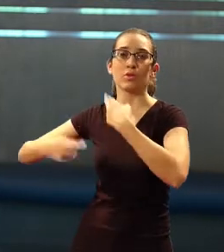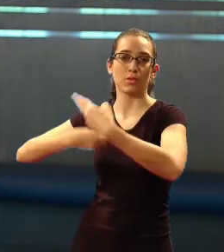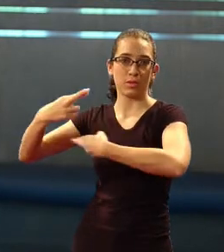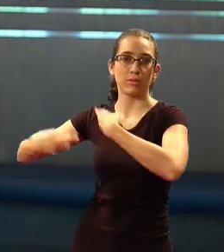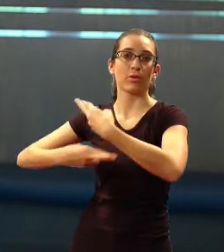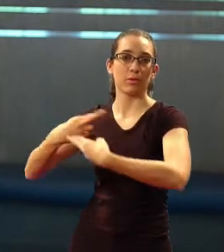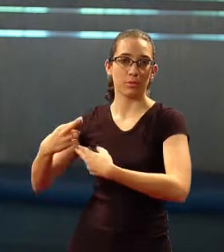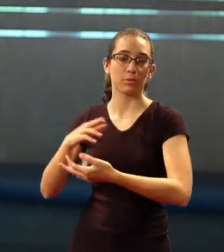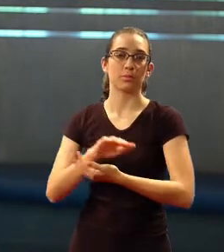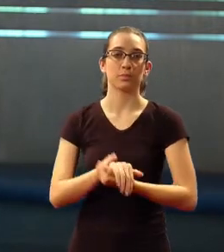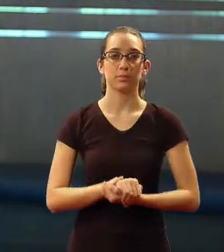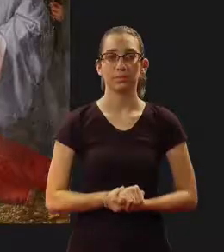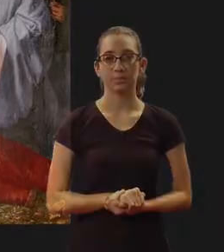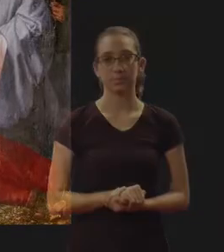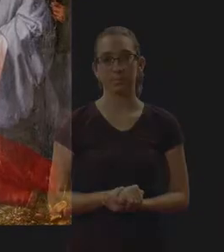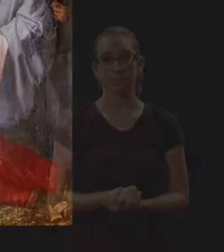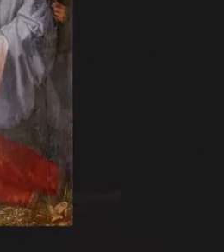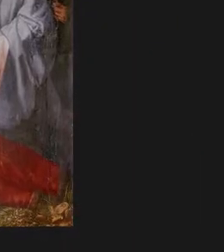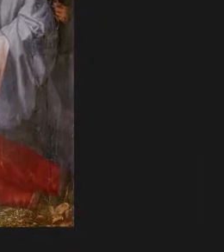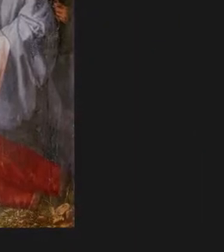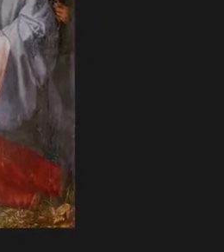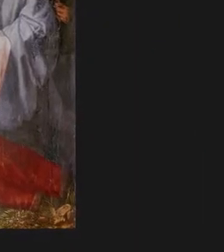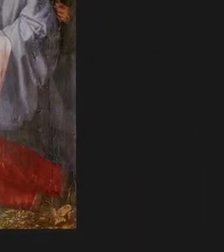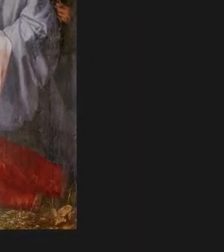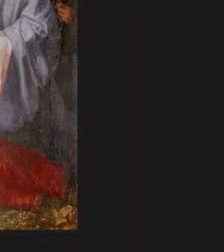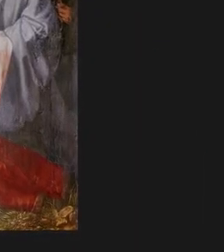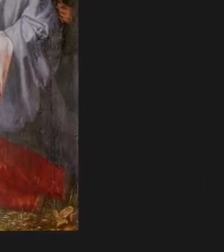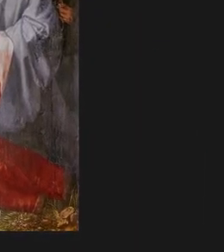próprio movimento da Reforma.